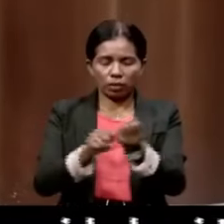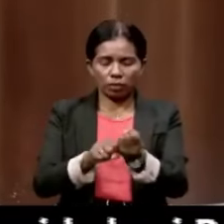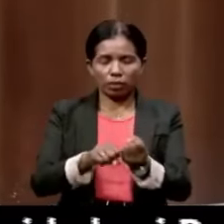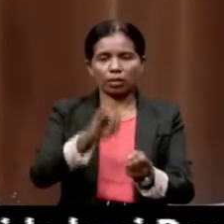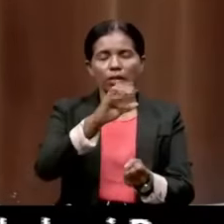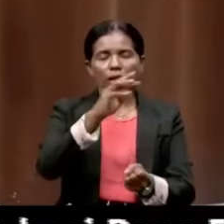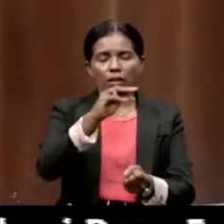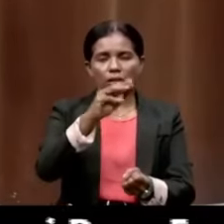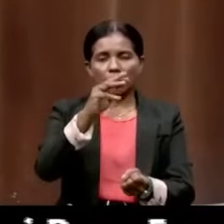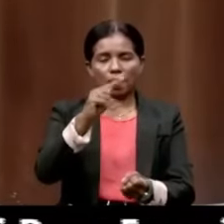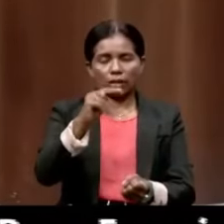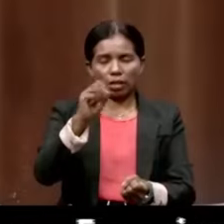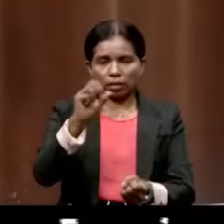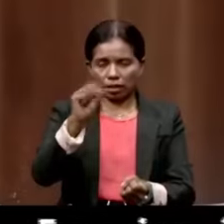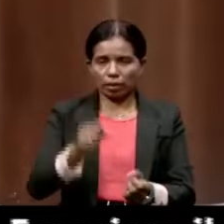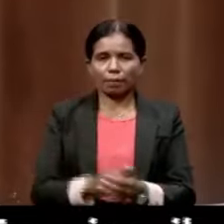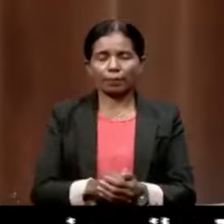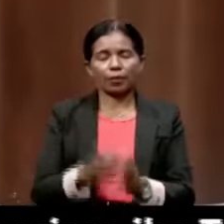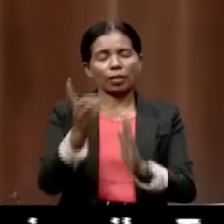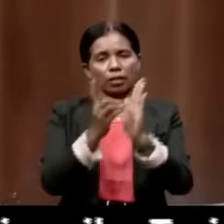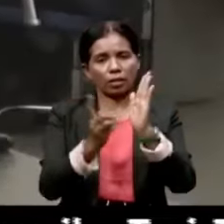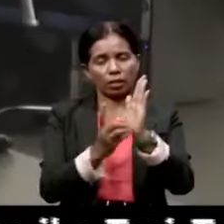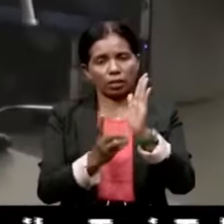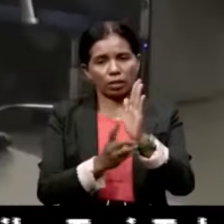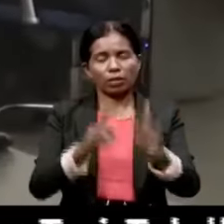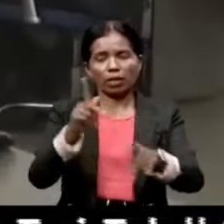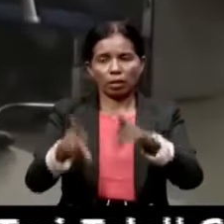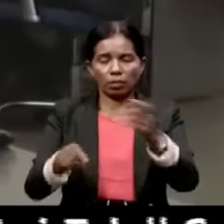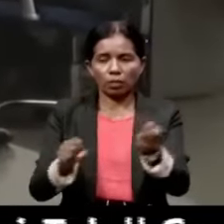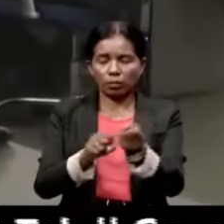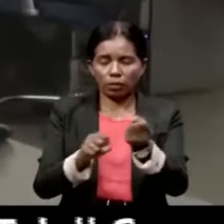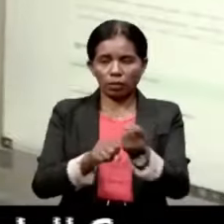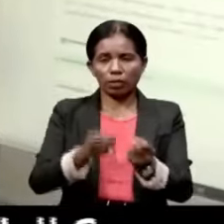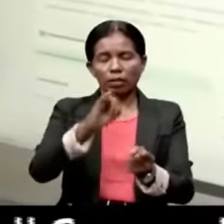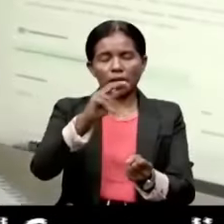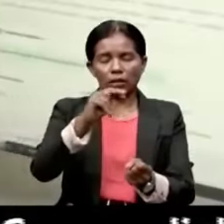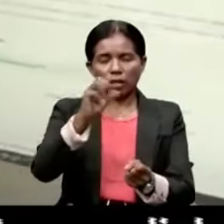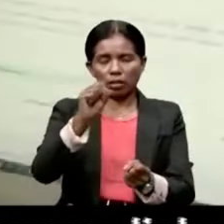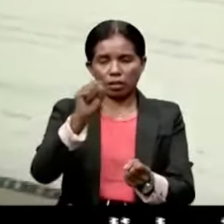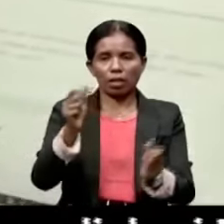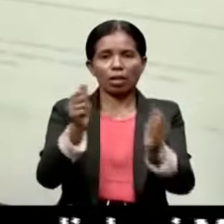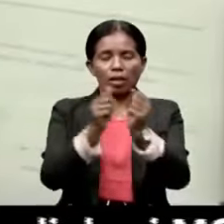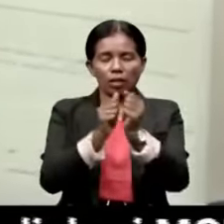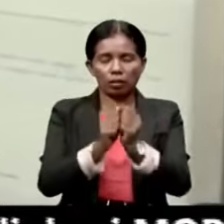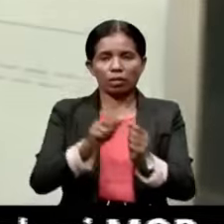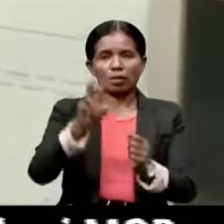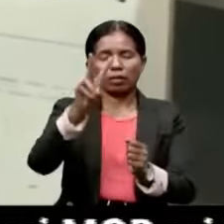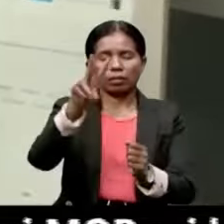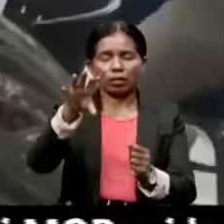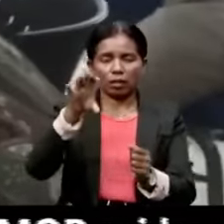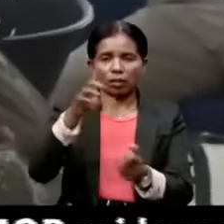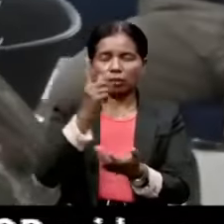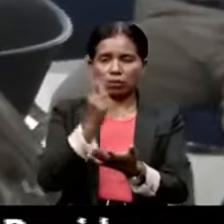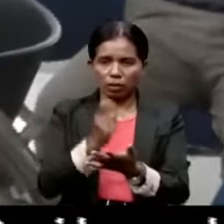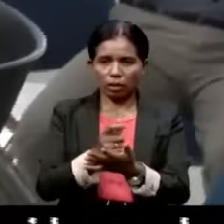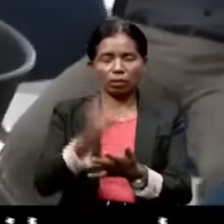sistema de segurança social. Tuir dados beneficiários sira nebe contribuiu na ba segurança social, a moto carihun atos rua San Lorenzo Hito